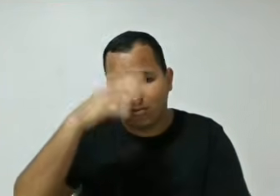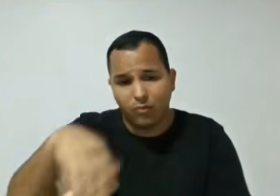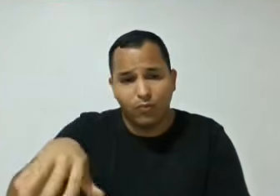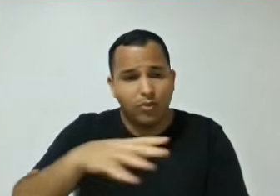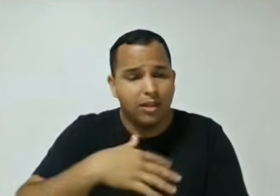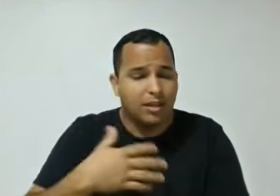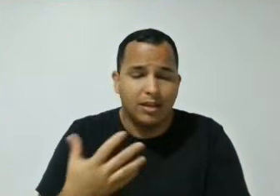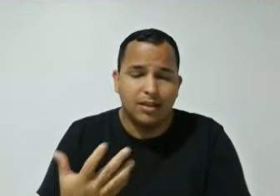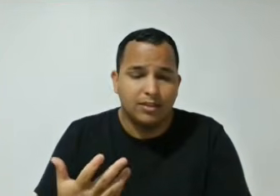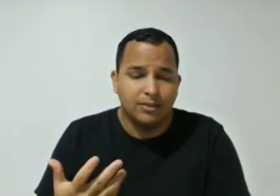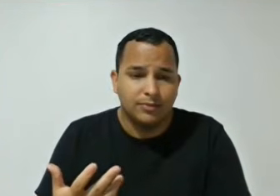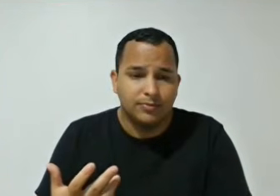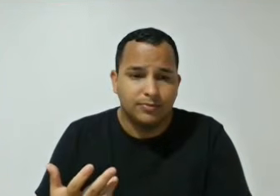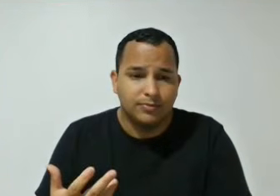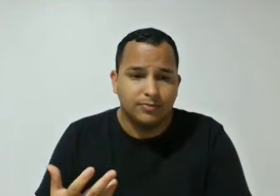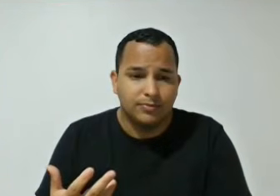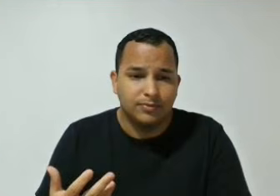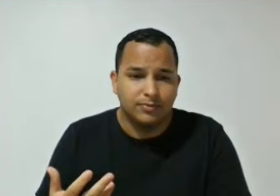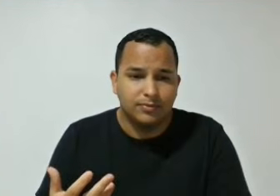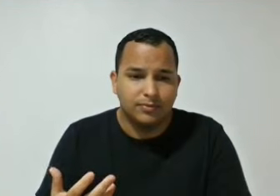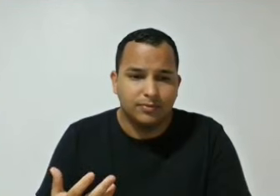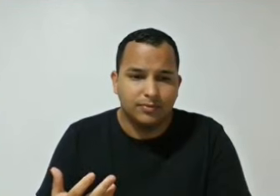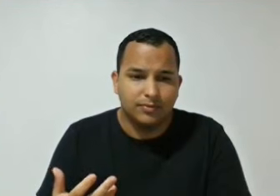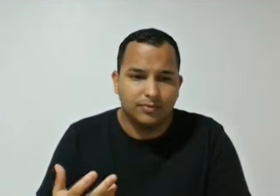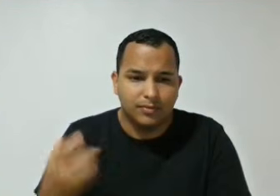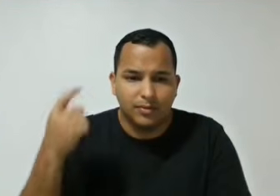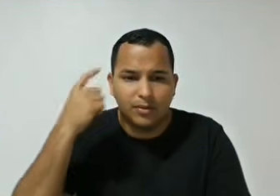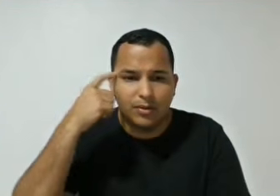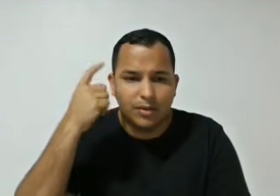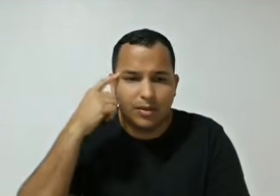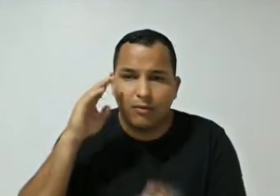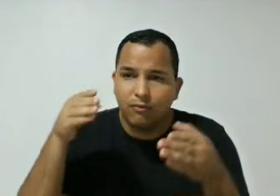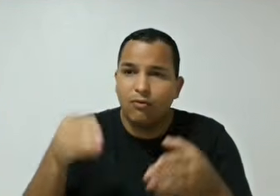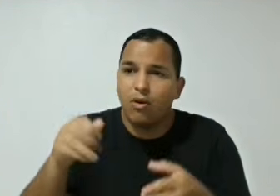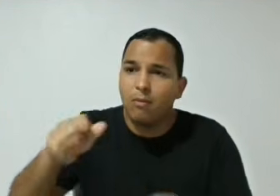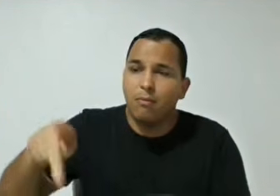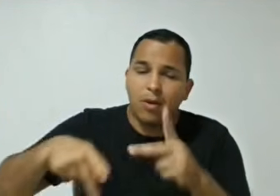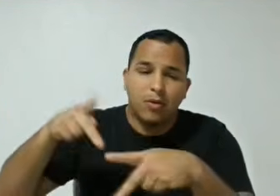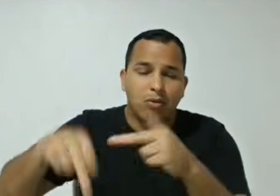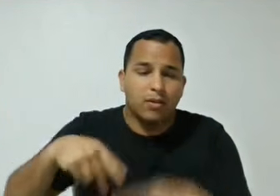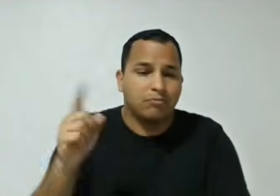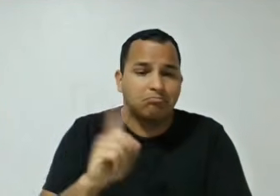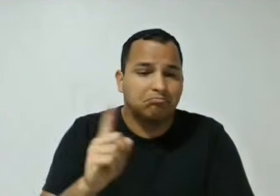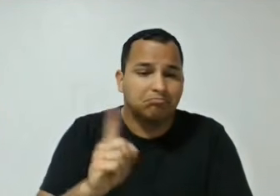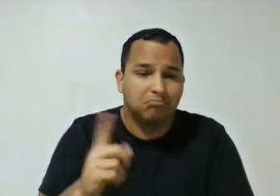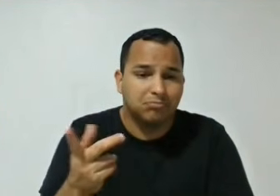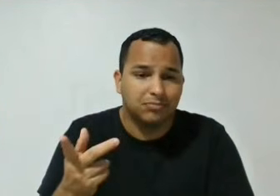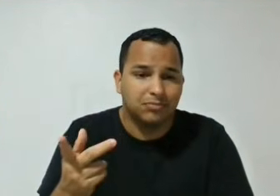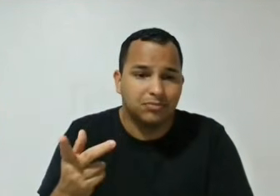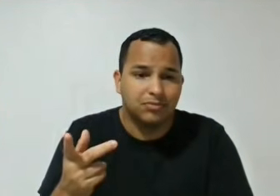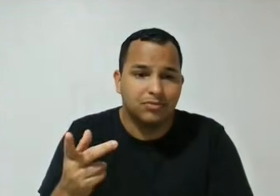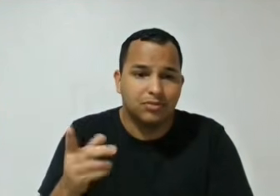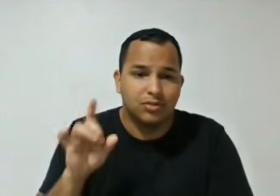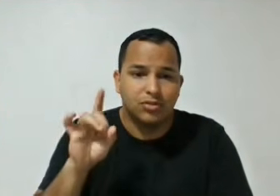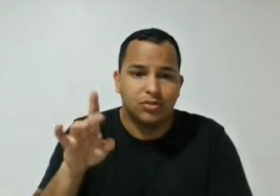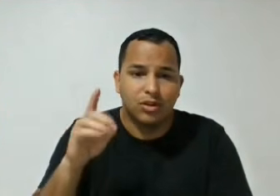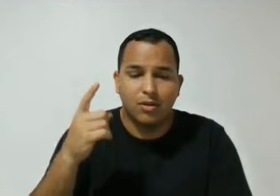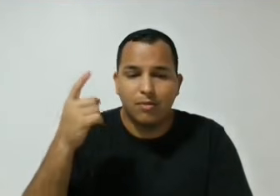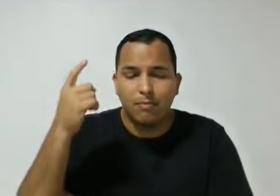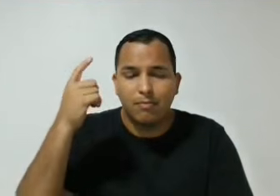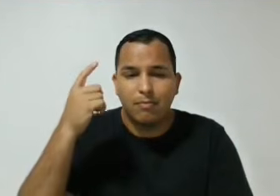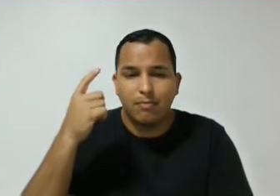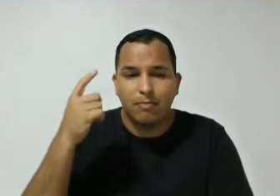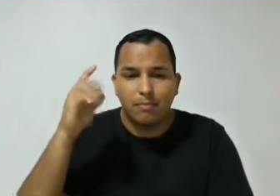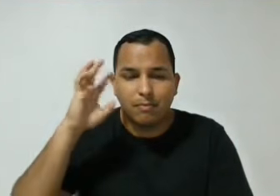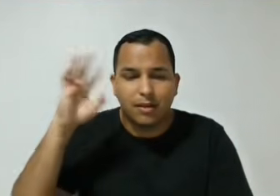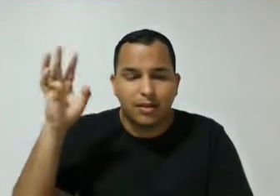junto com as pessoas, não estão pensando para as pessoas, para a cidade, para o futuro. Nós estamos pensando só na questão de sobrevivência, também no empobrecimento que a gente